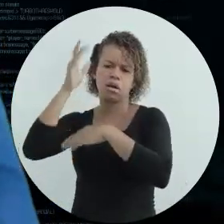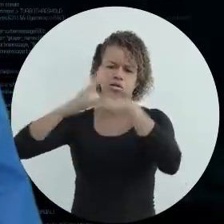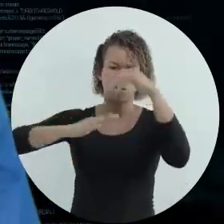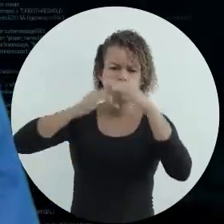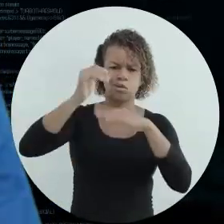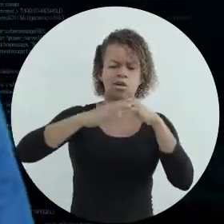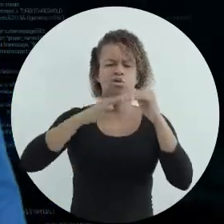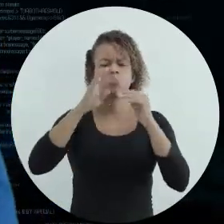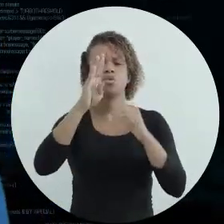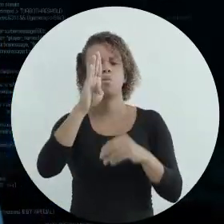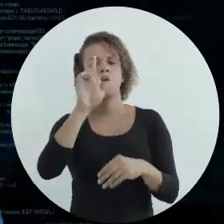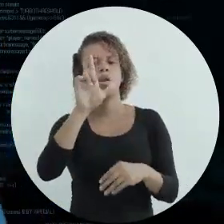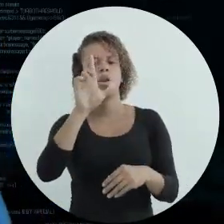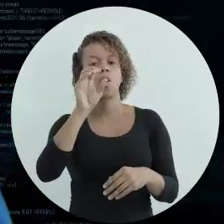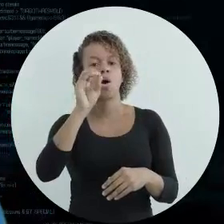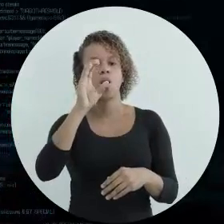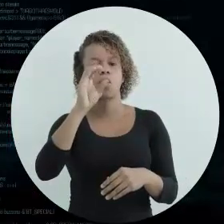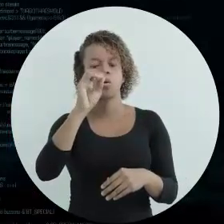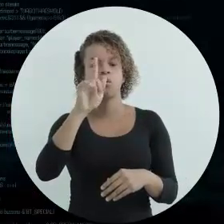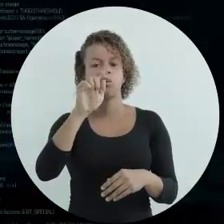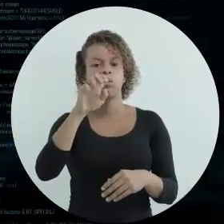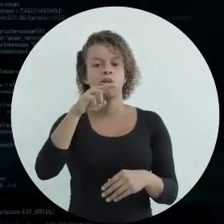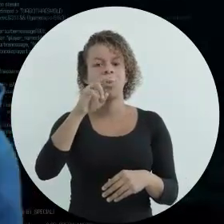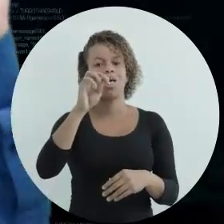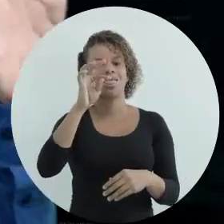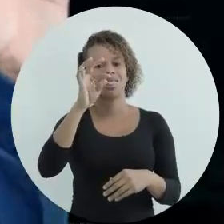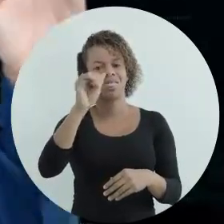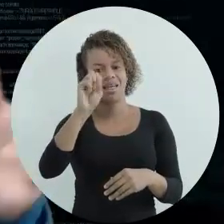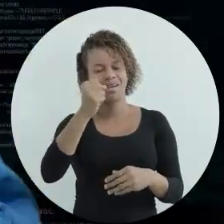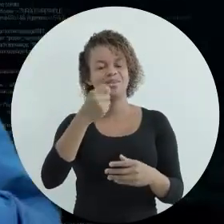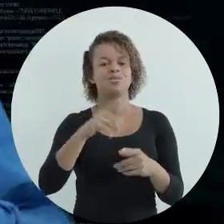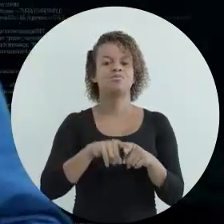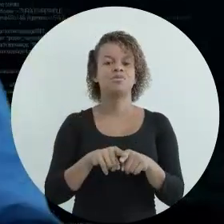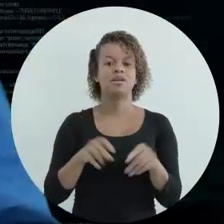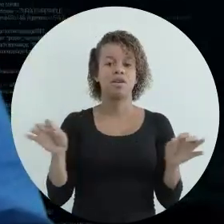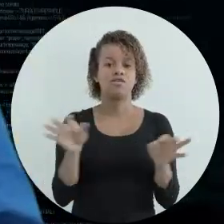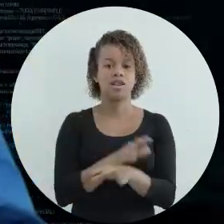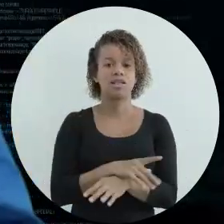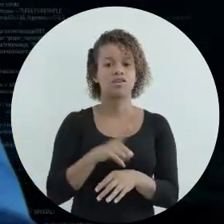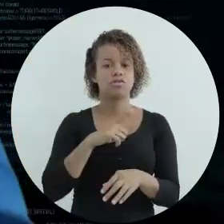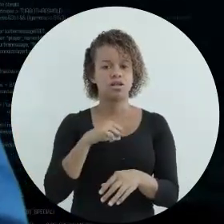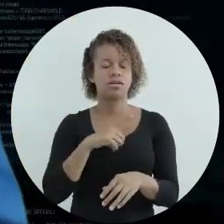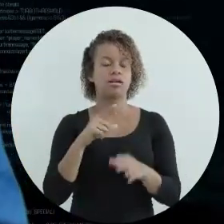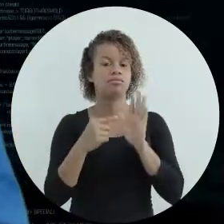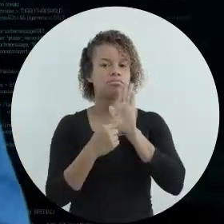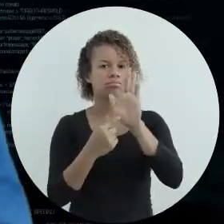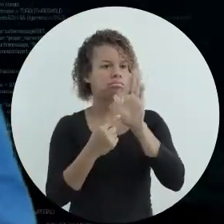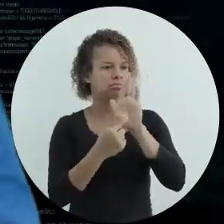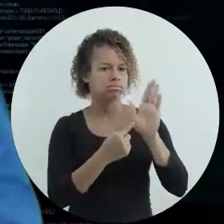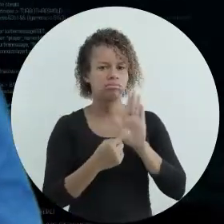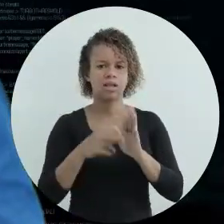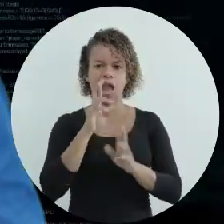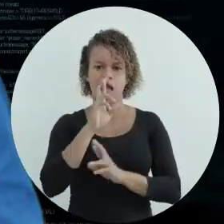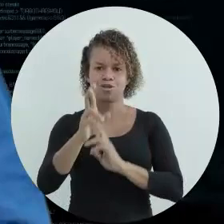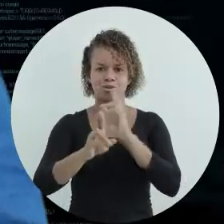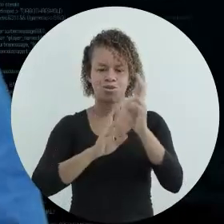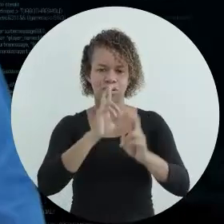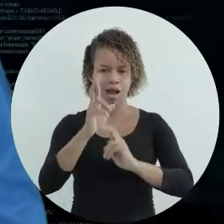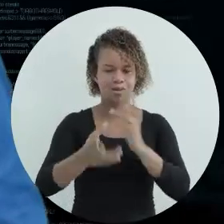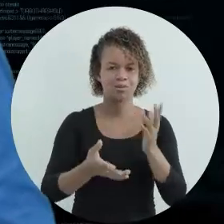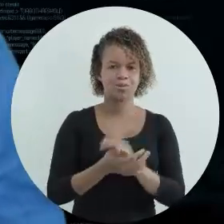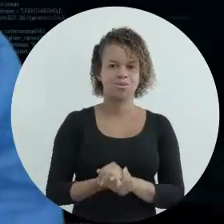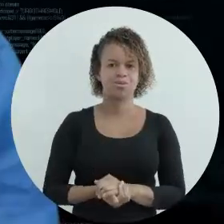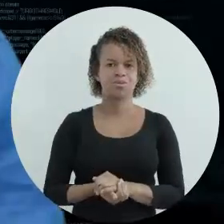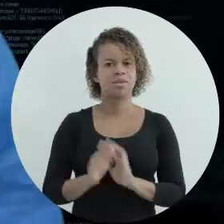o bloco de notas, tá? E para finalizar, você tem a exibição de resultados do JavaScript, que ela não